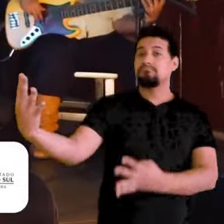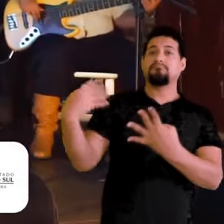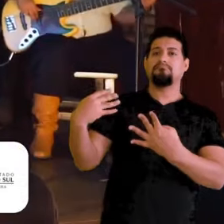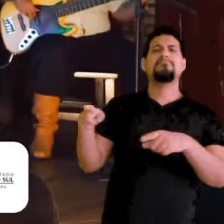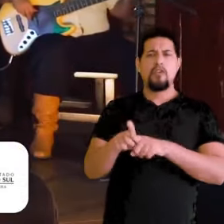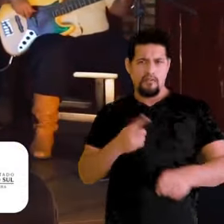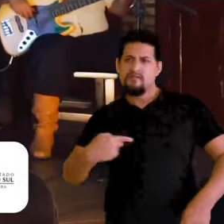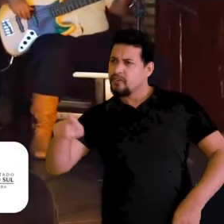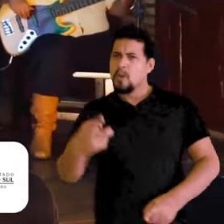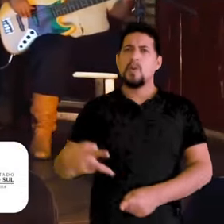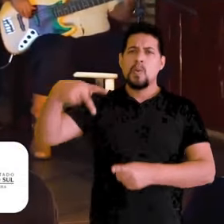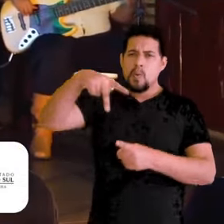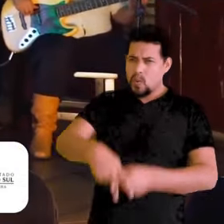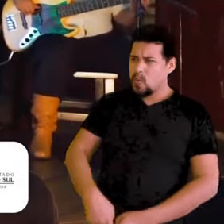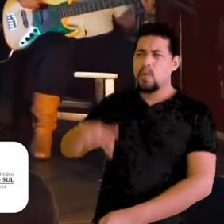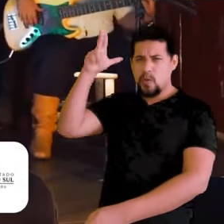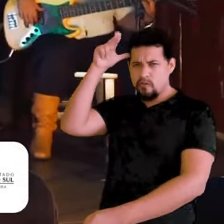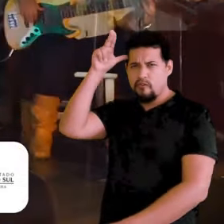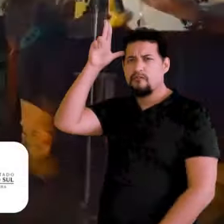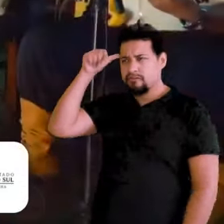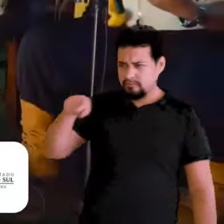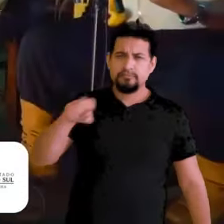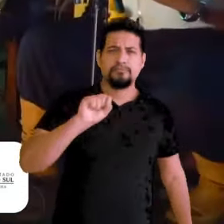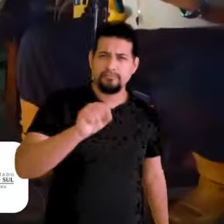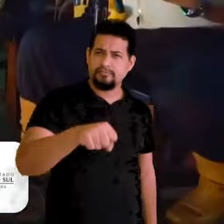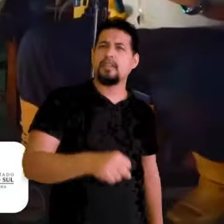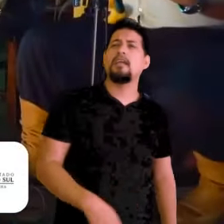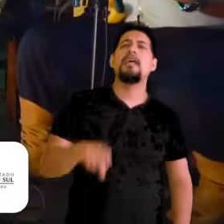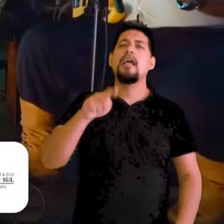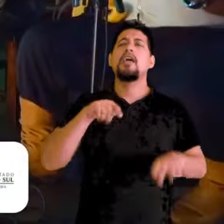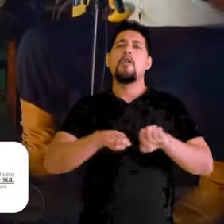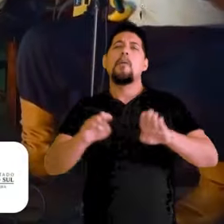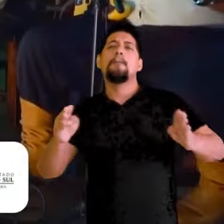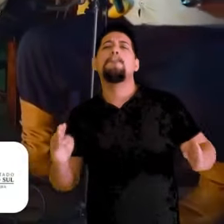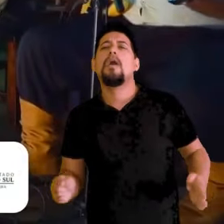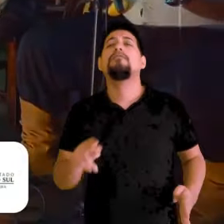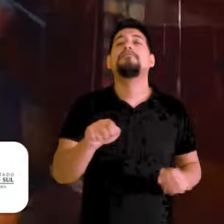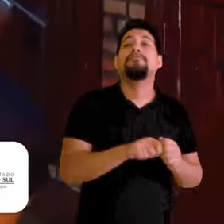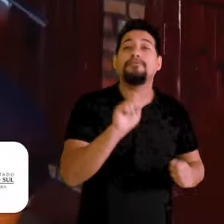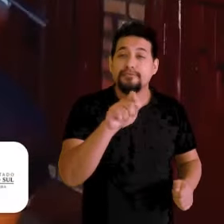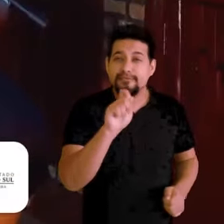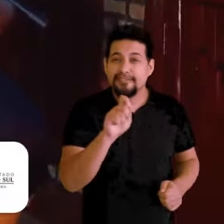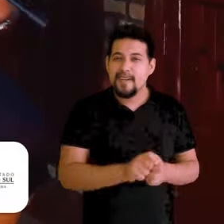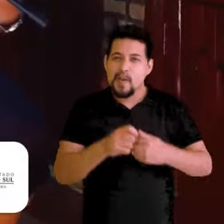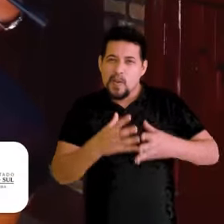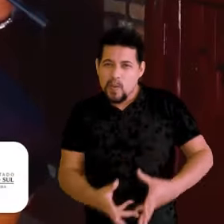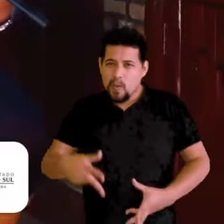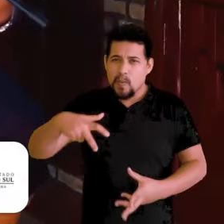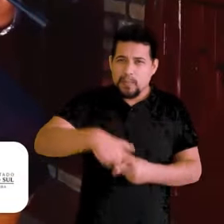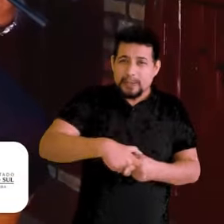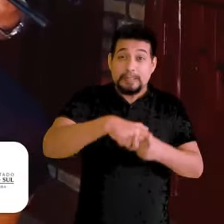viu, vou montar nesse bagual. É no palanque que eu aperto o